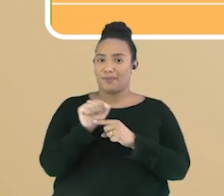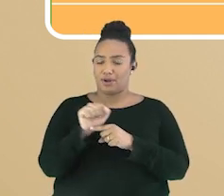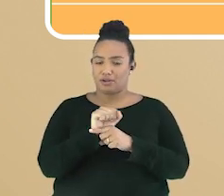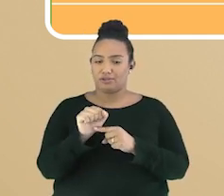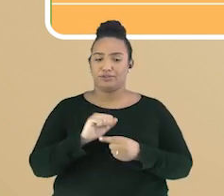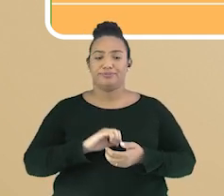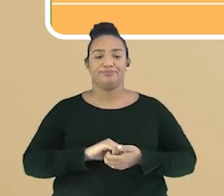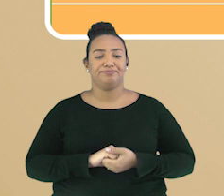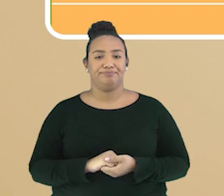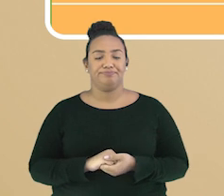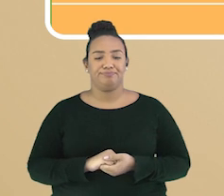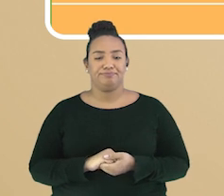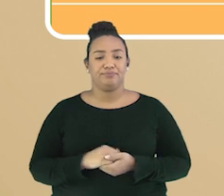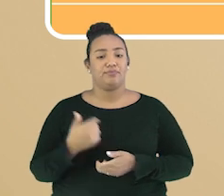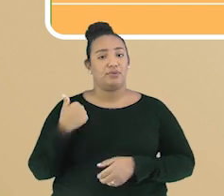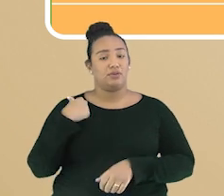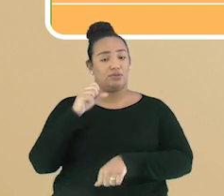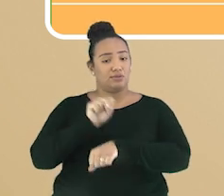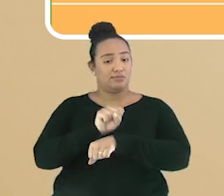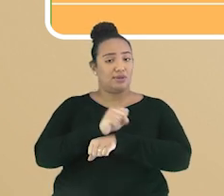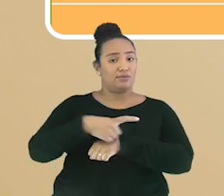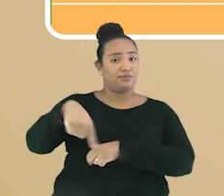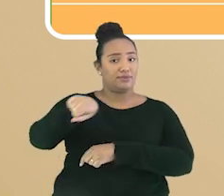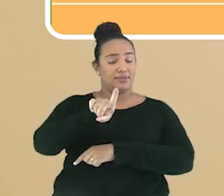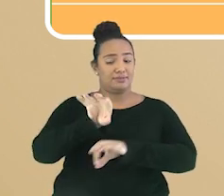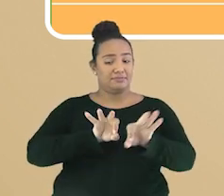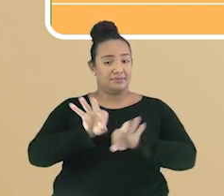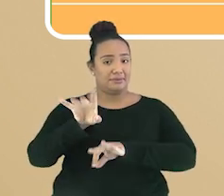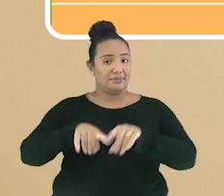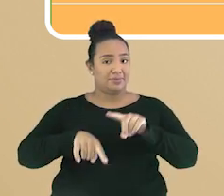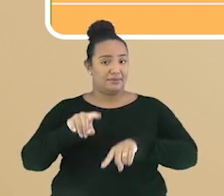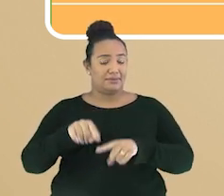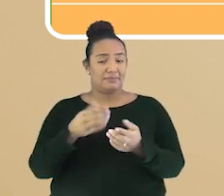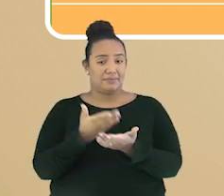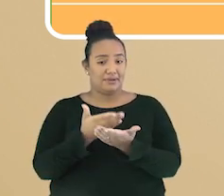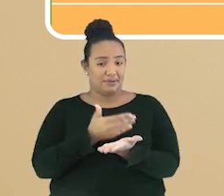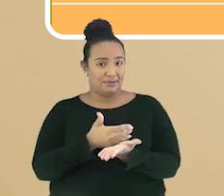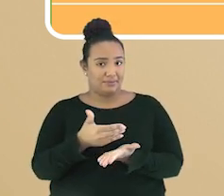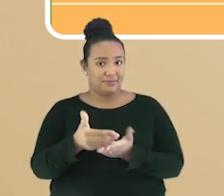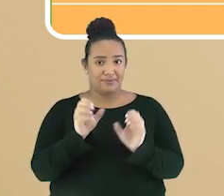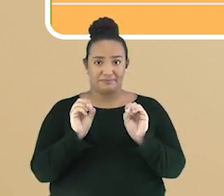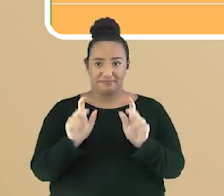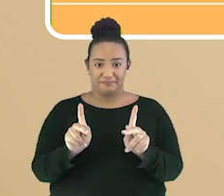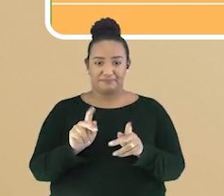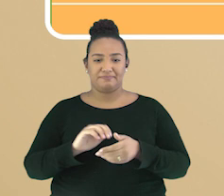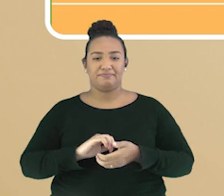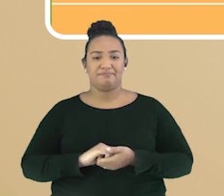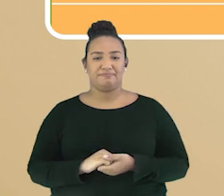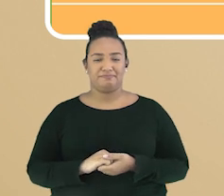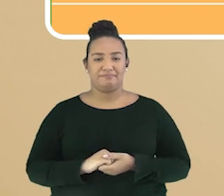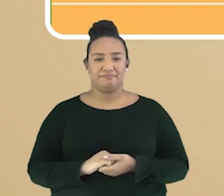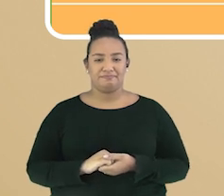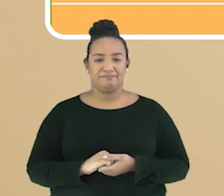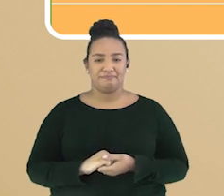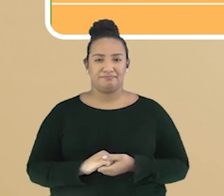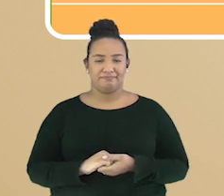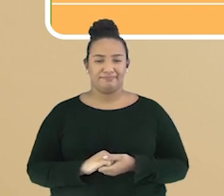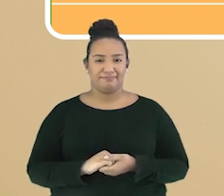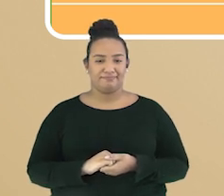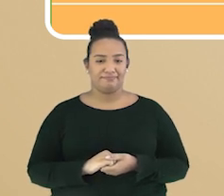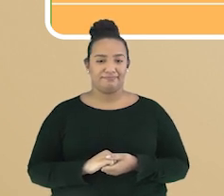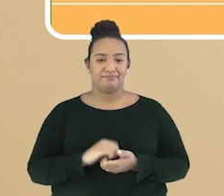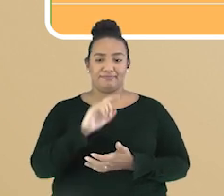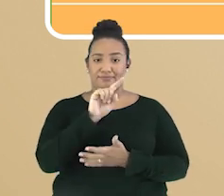borracha. Vou aguardar você pegar tudo para que possamos continuar. Vamos lá! Em seu caderno de